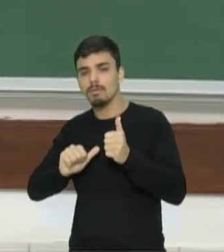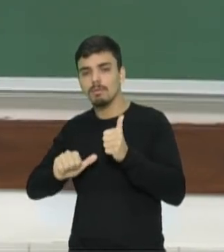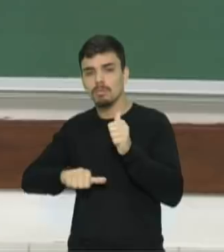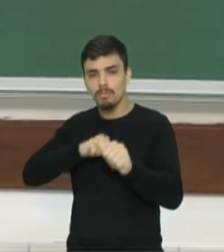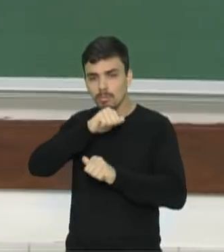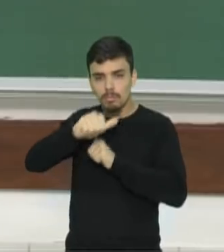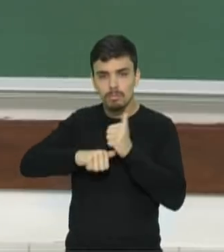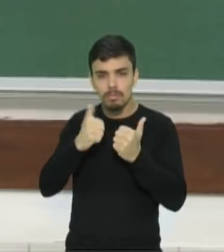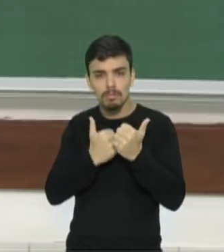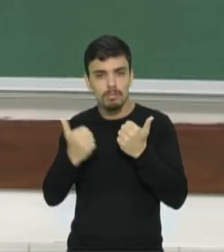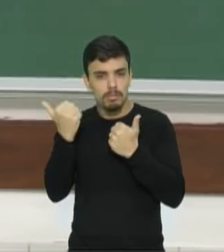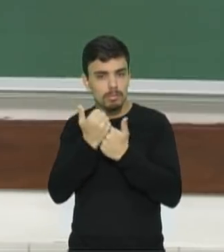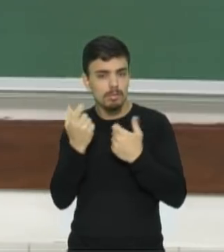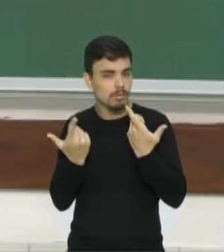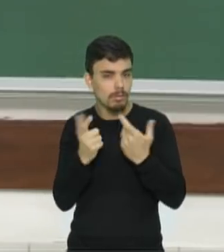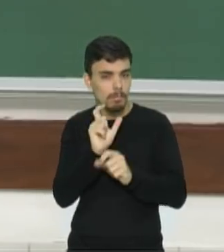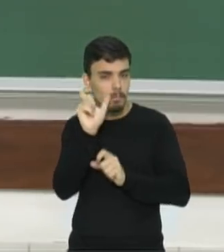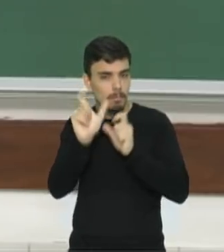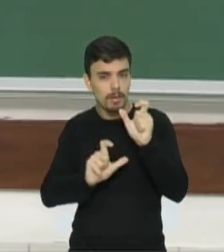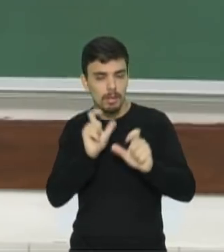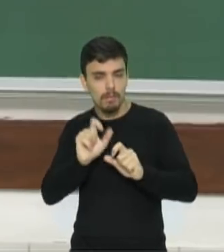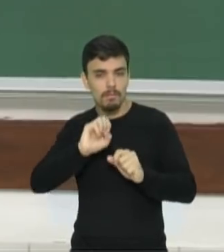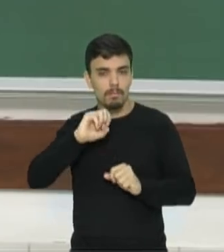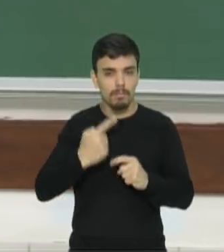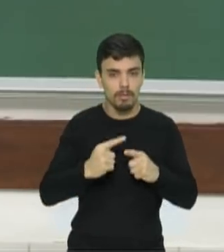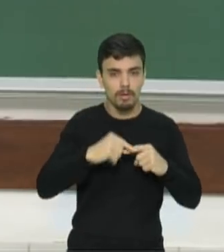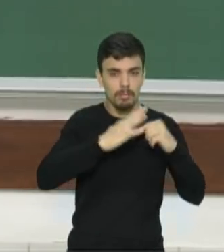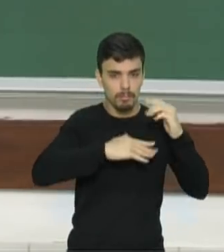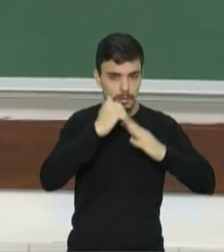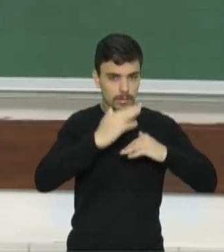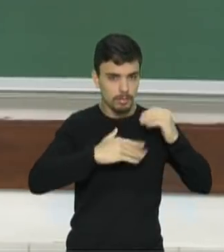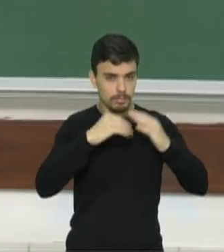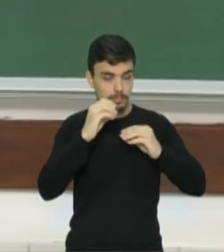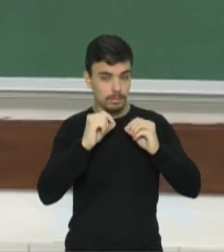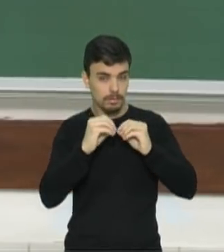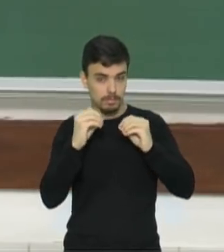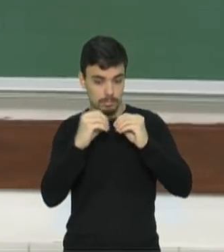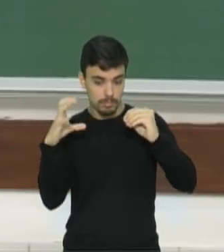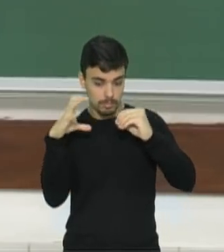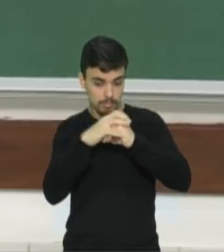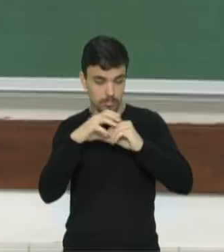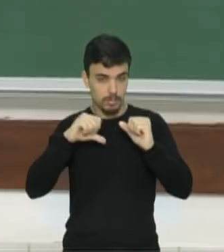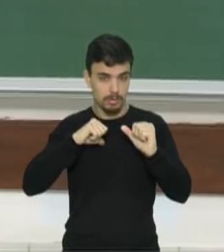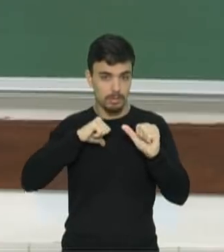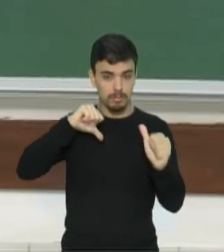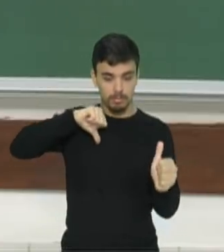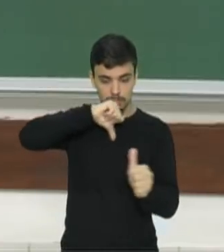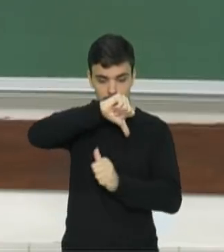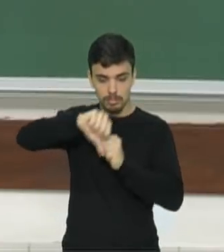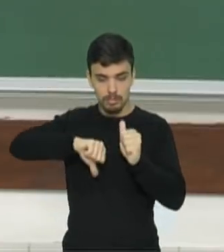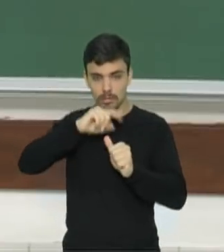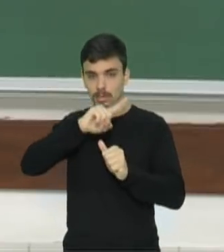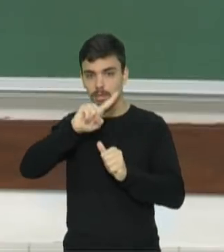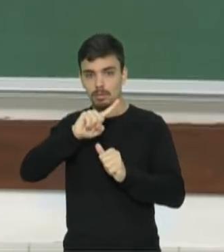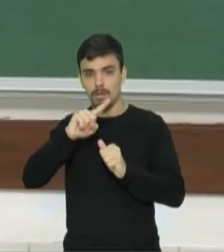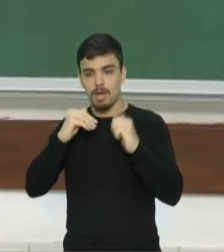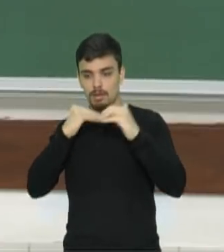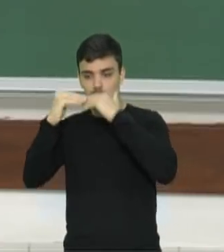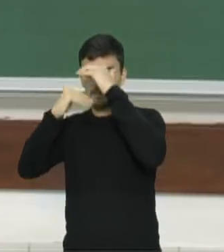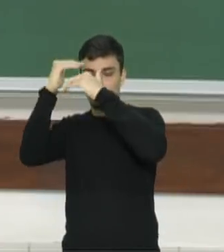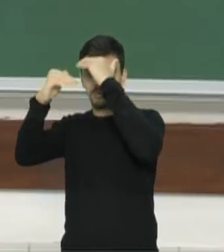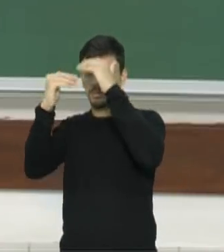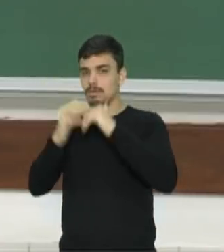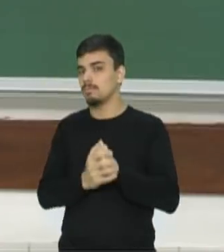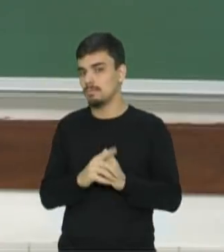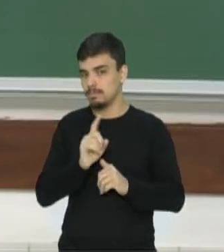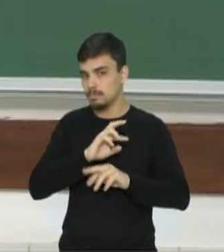colocaram evolução? Porque na prática o que acontece é que os pokémons passam por metamorfose, não por evolução. Né?